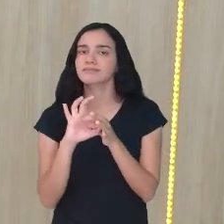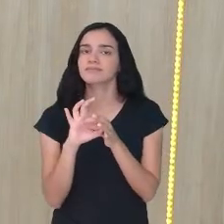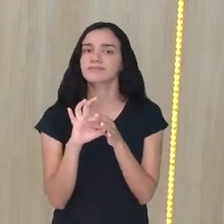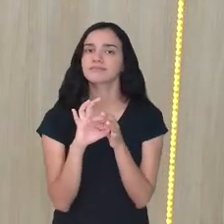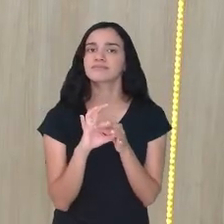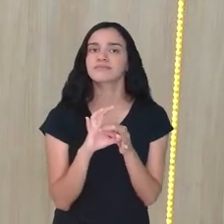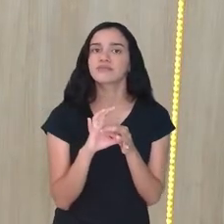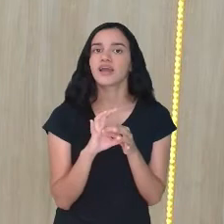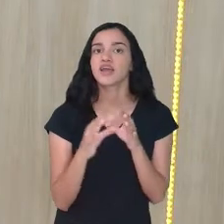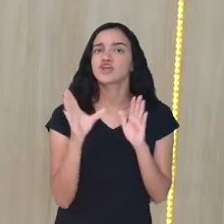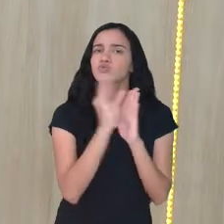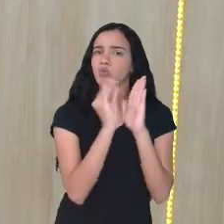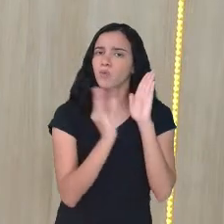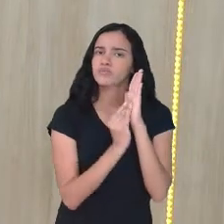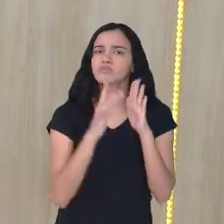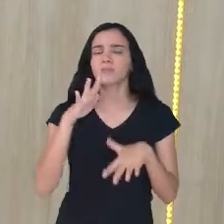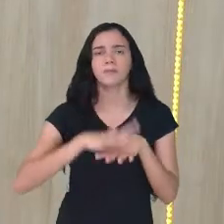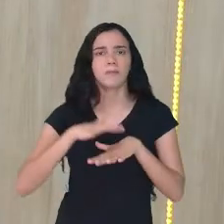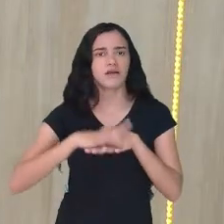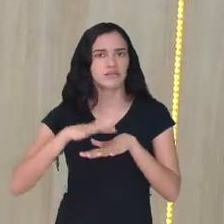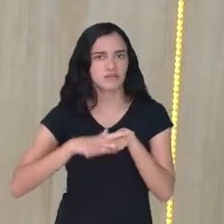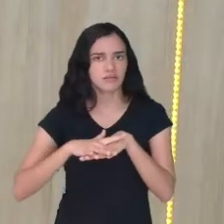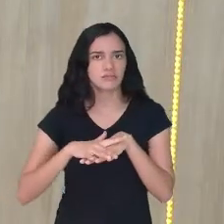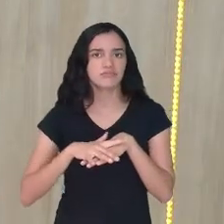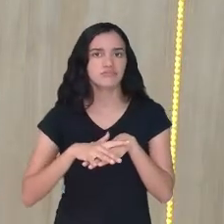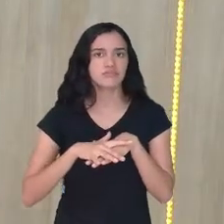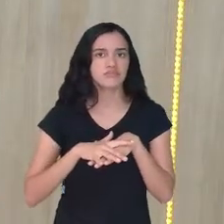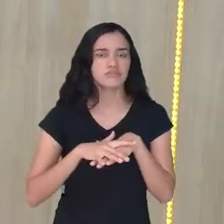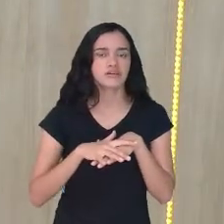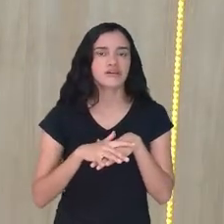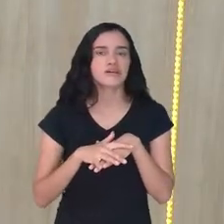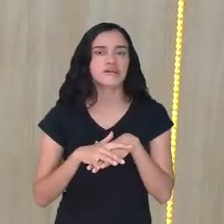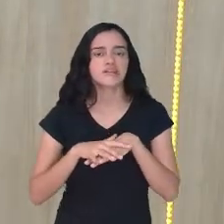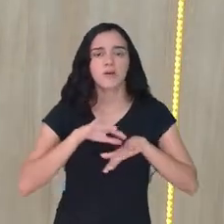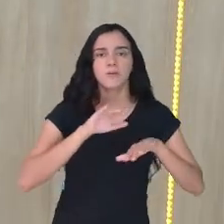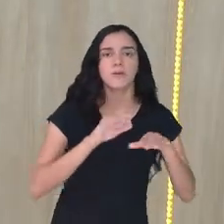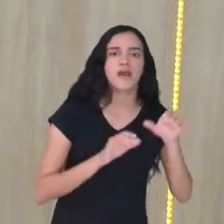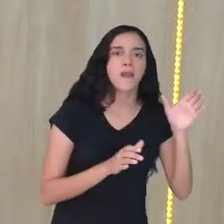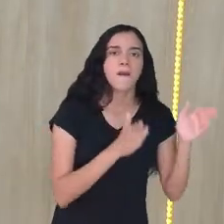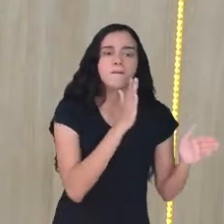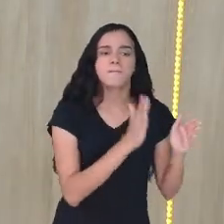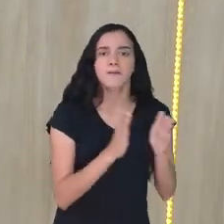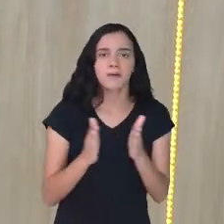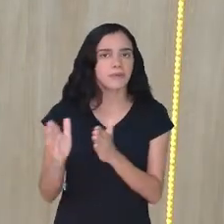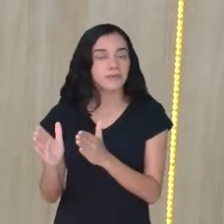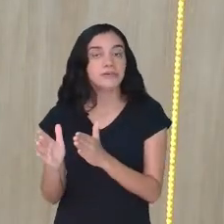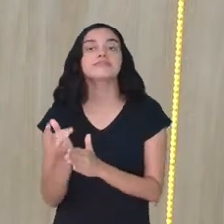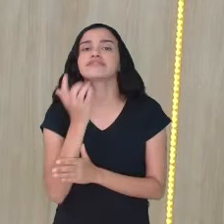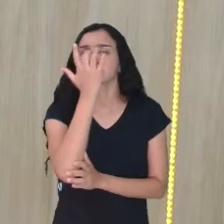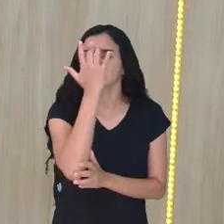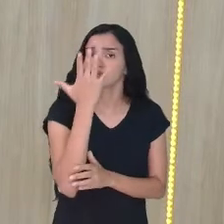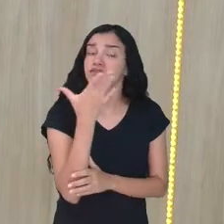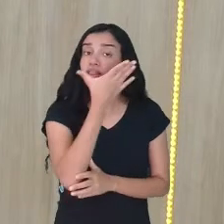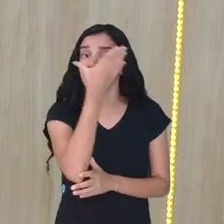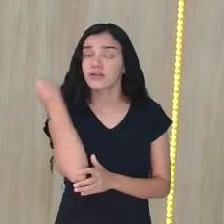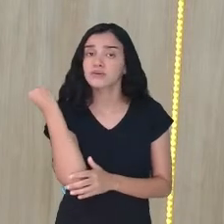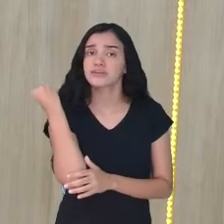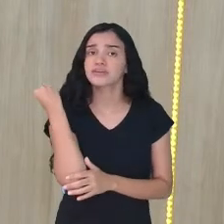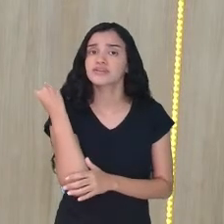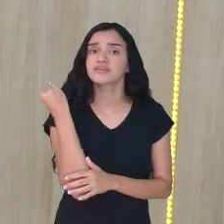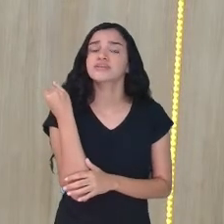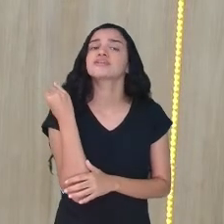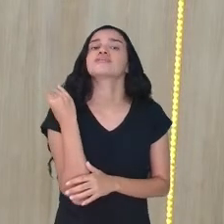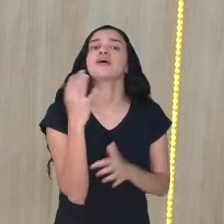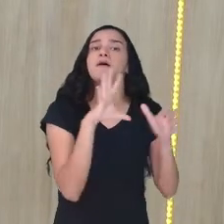entre os conteúdos de matemática, porque matemática não é caixinha separada, e fica mais fácil. Não esqueça de fazer